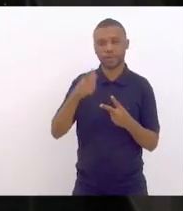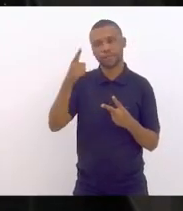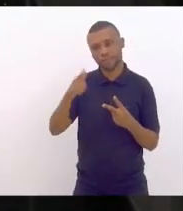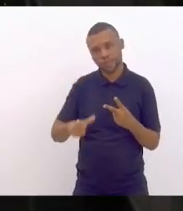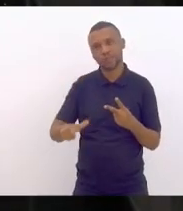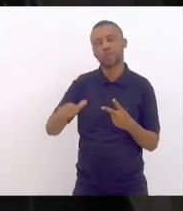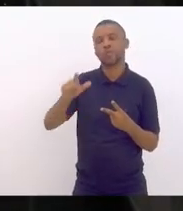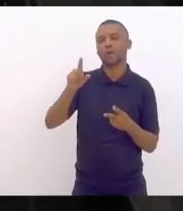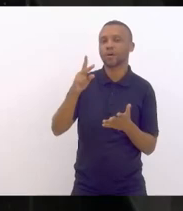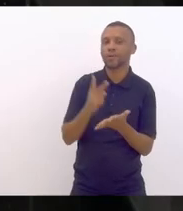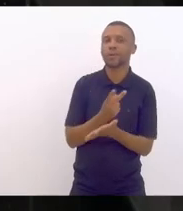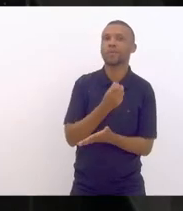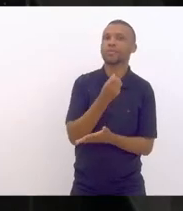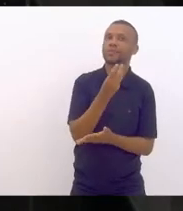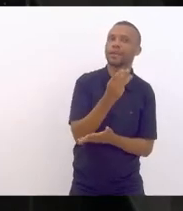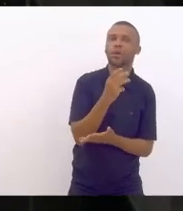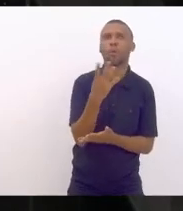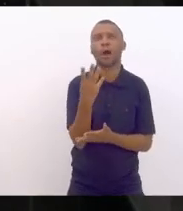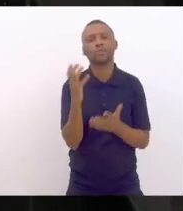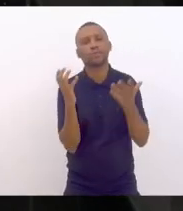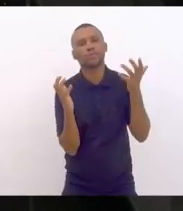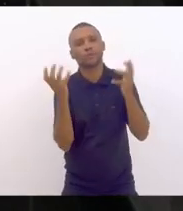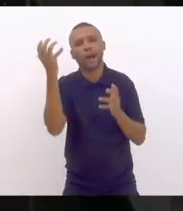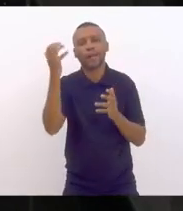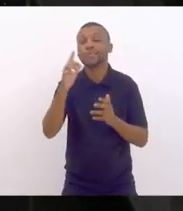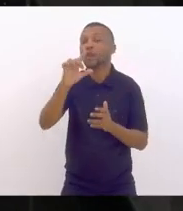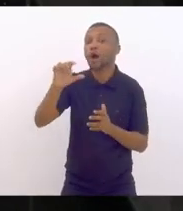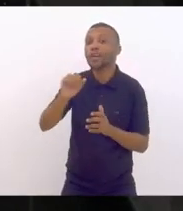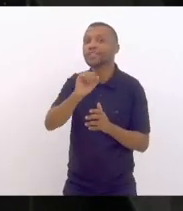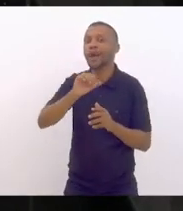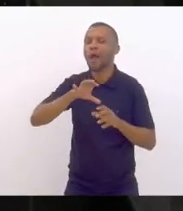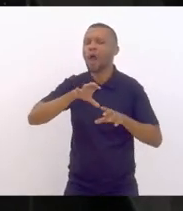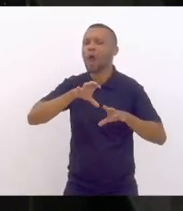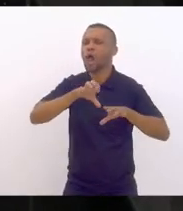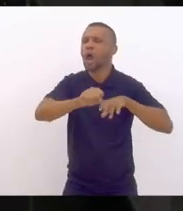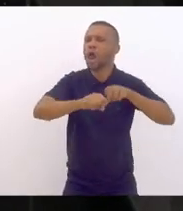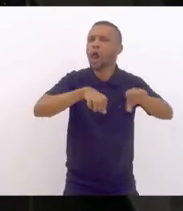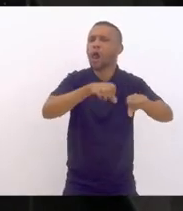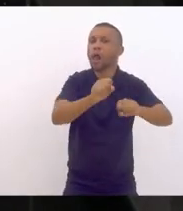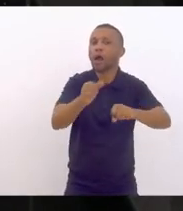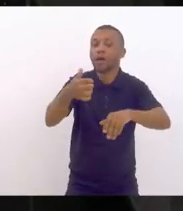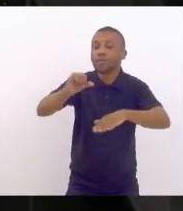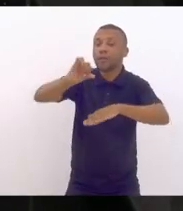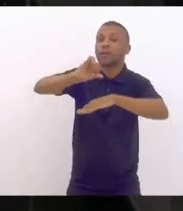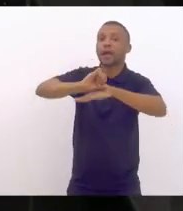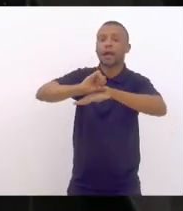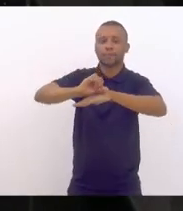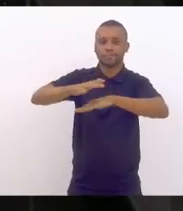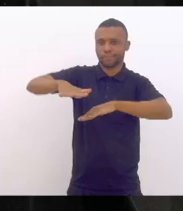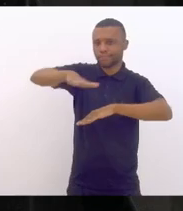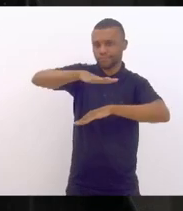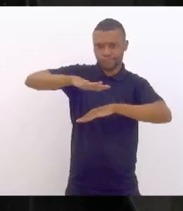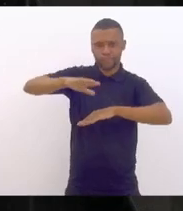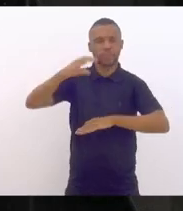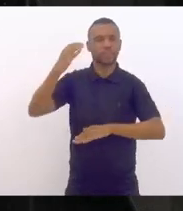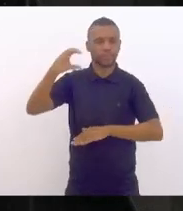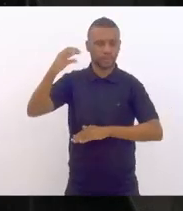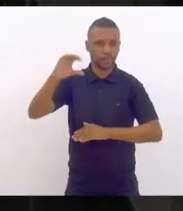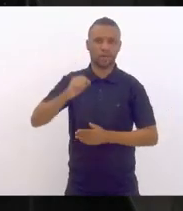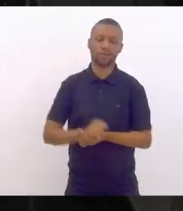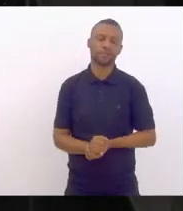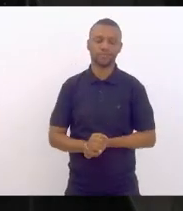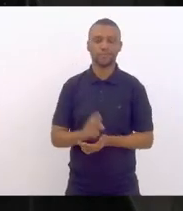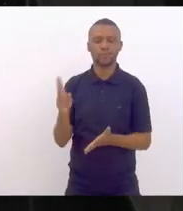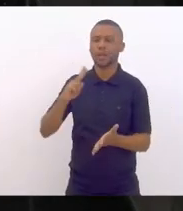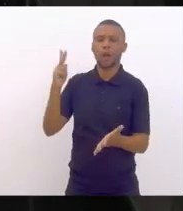nesta madrugada em Niterói de lojas arrombadas no centro da cidade isso voltou a